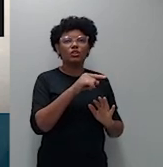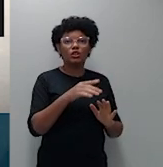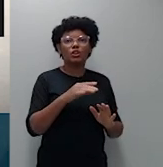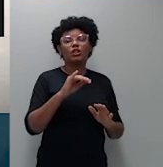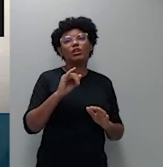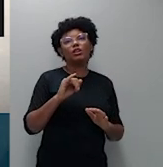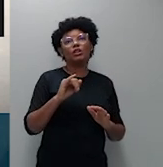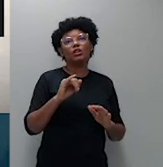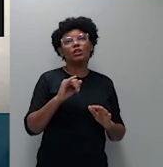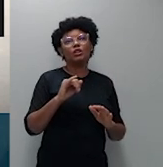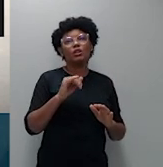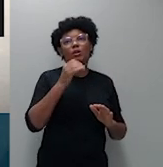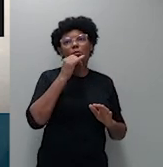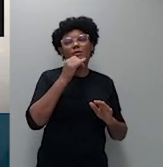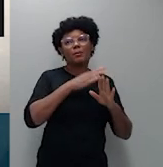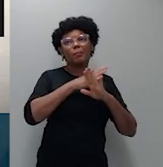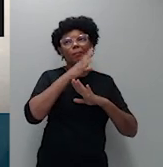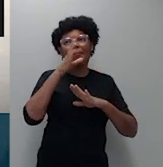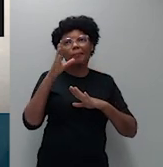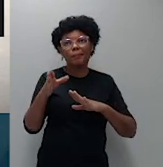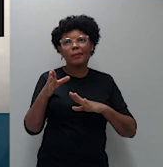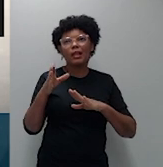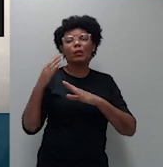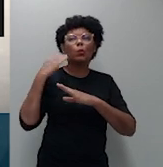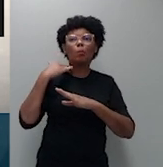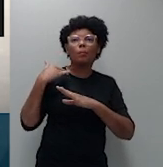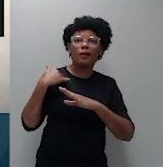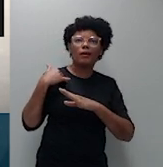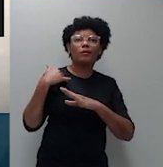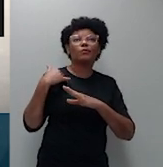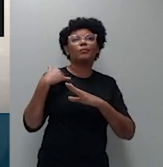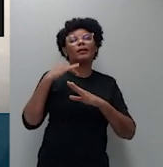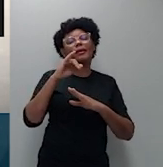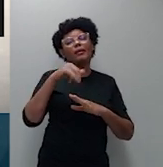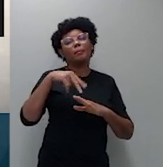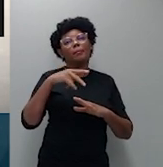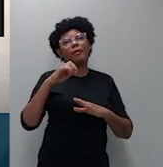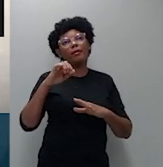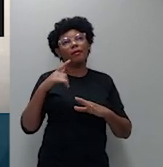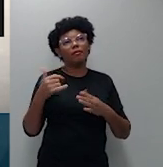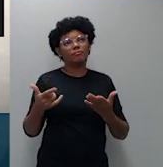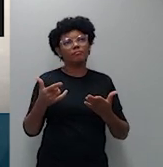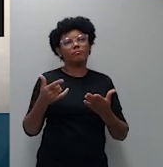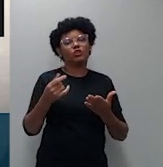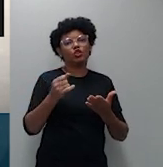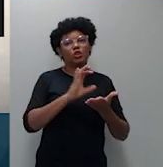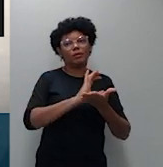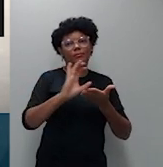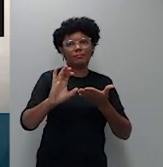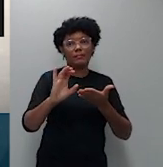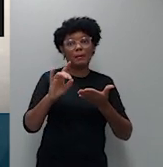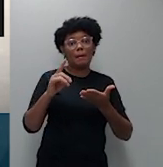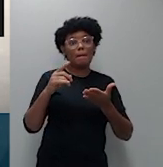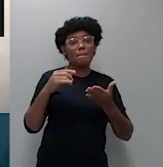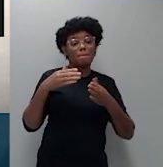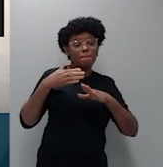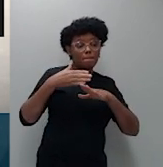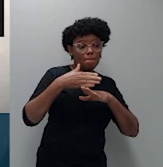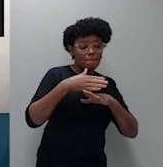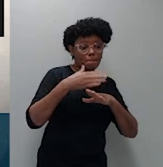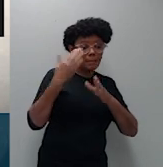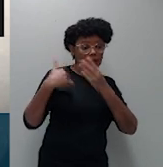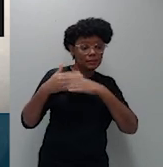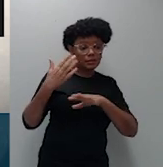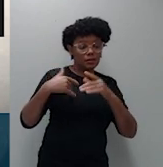tribunal Paulista disse o seguinte os recorridos indicaram que passaram a residir nesse bem o único